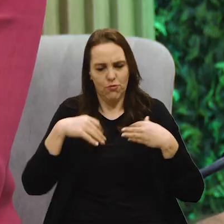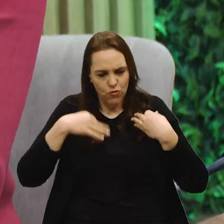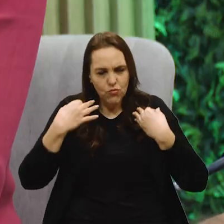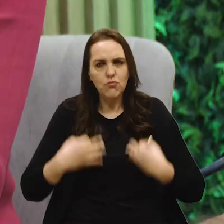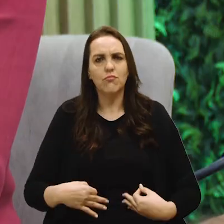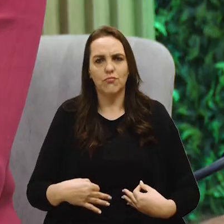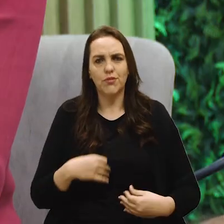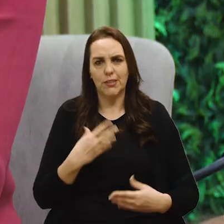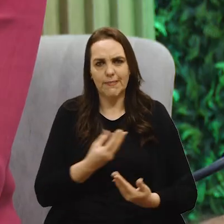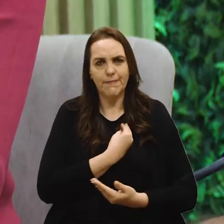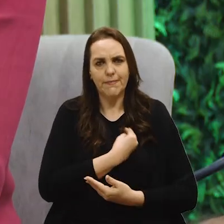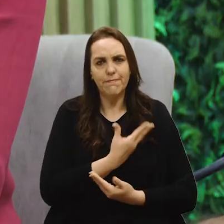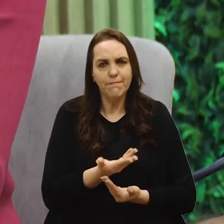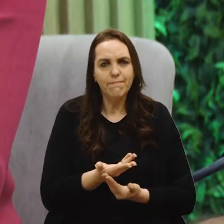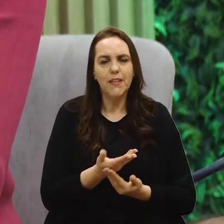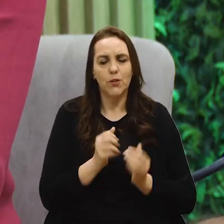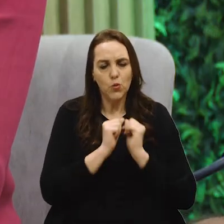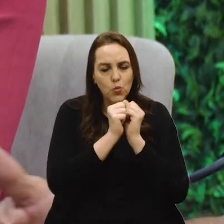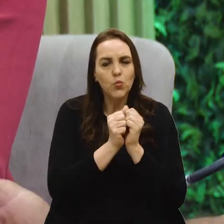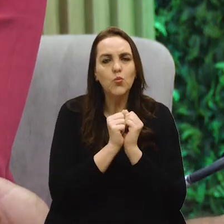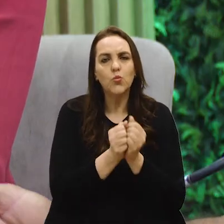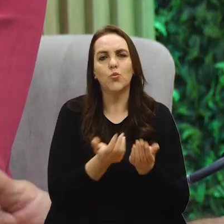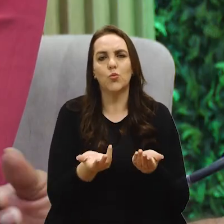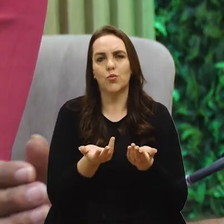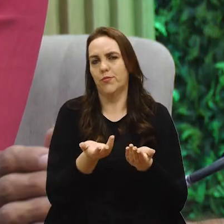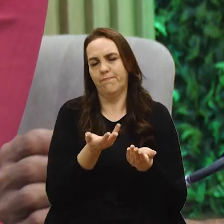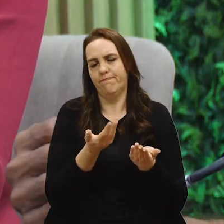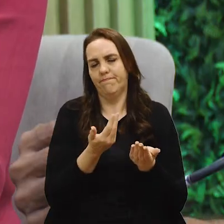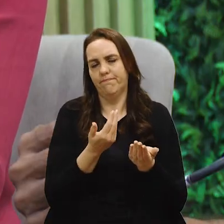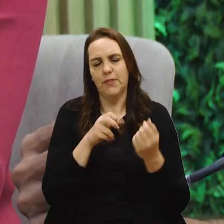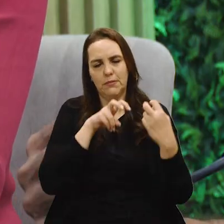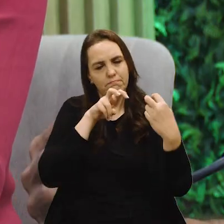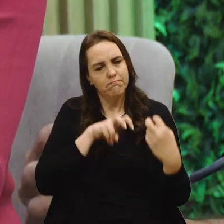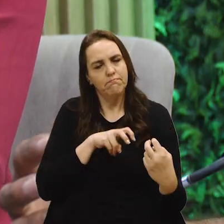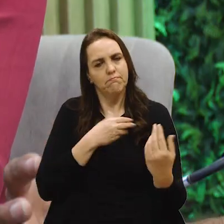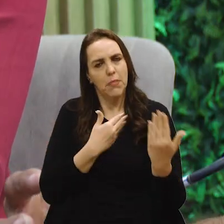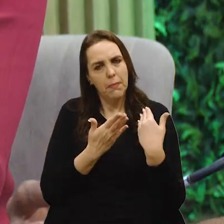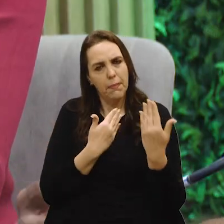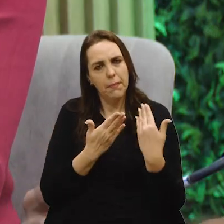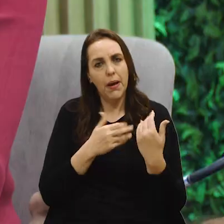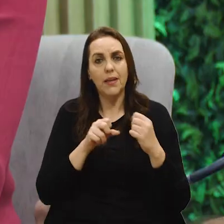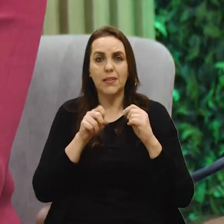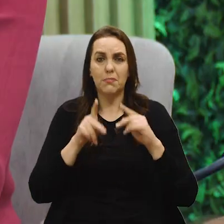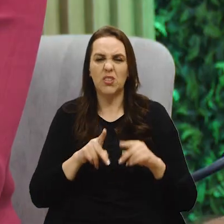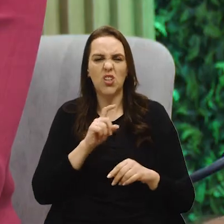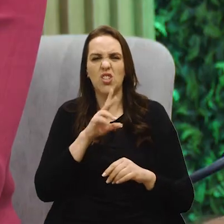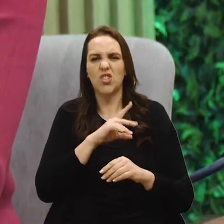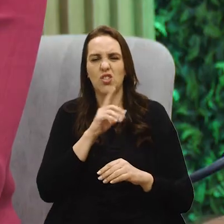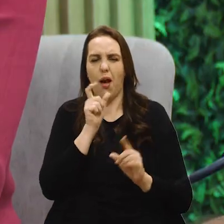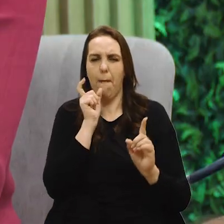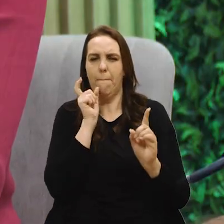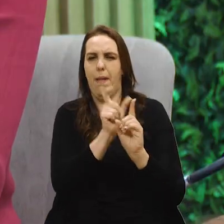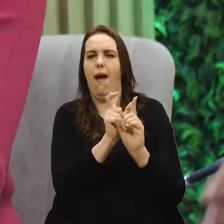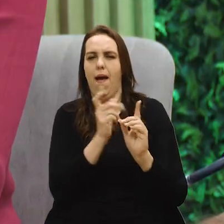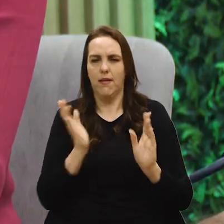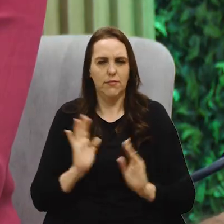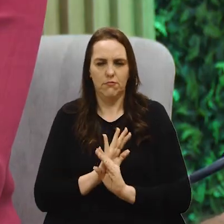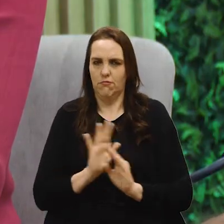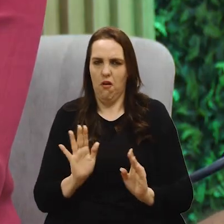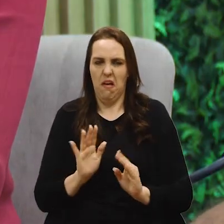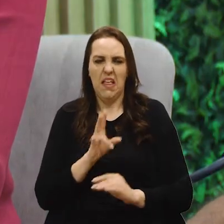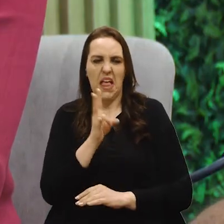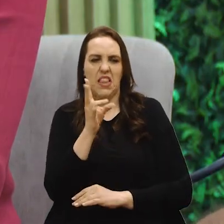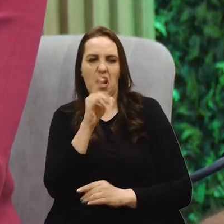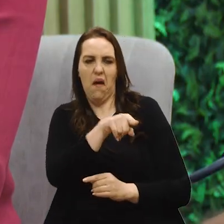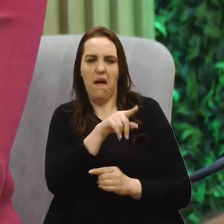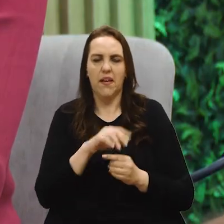a dignidade, né? Para estar junto com ele, porque as pessoas, elas taxam, né? Todo morador de